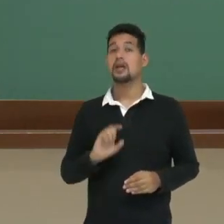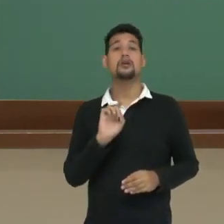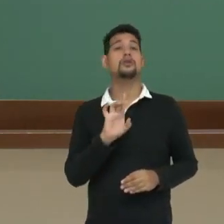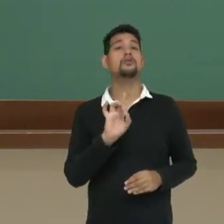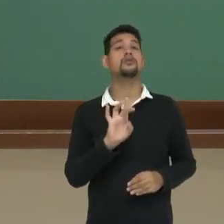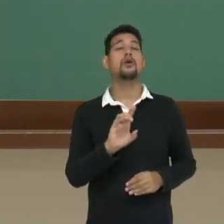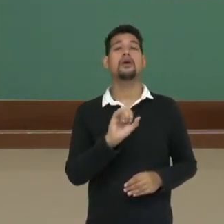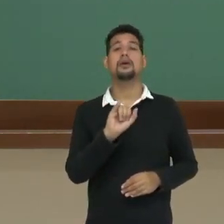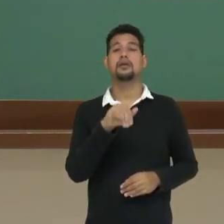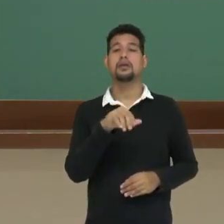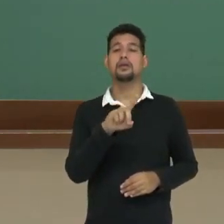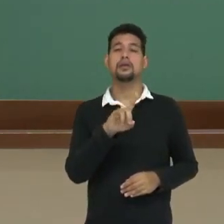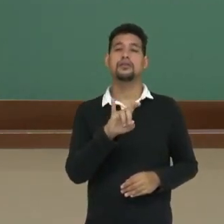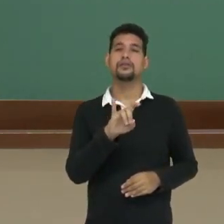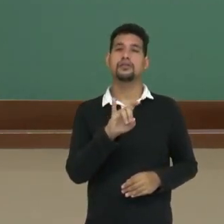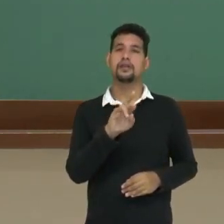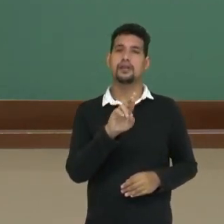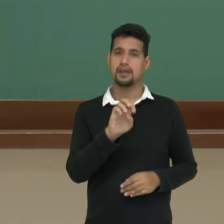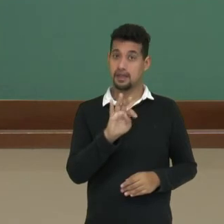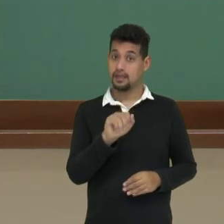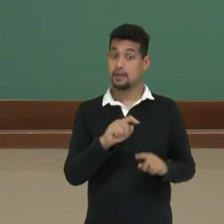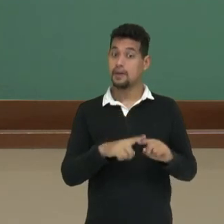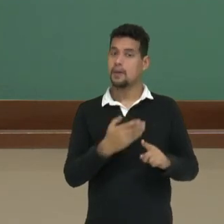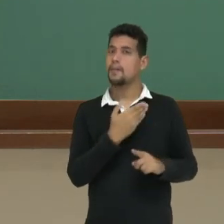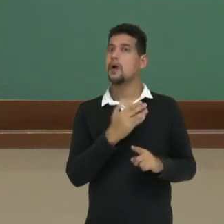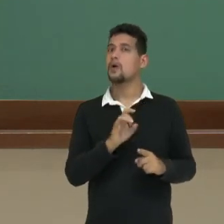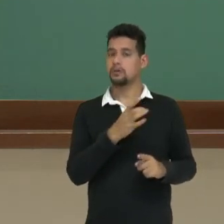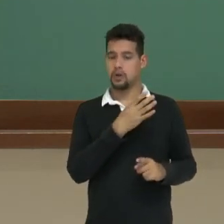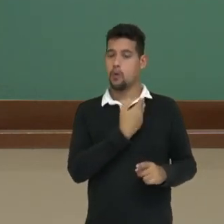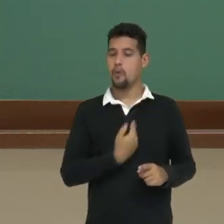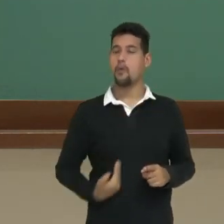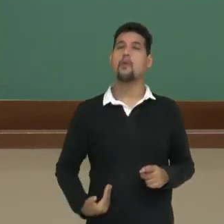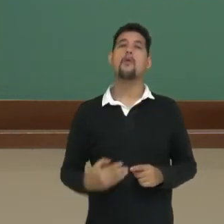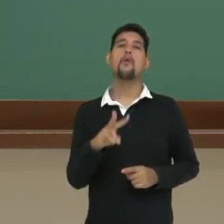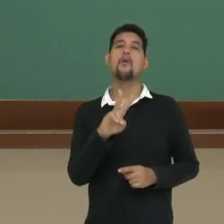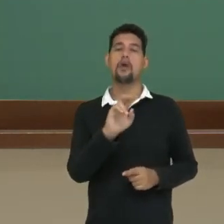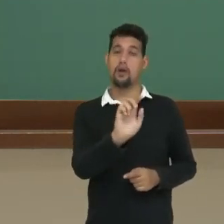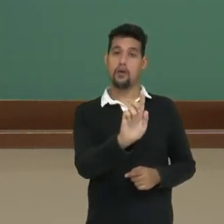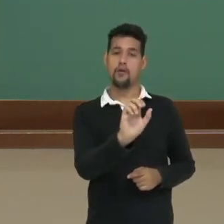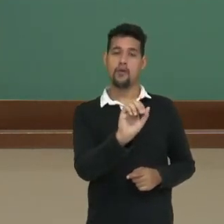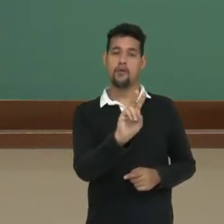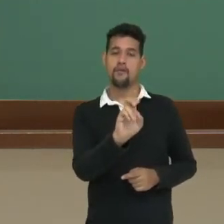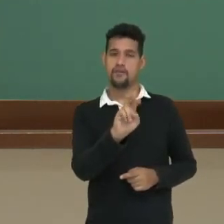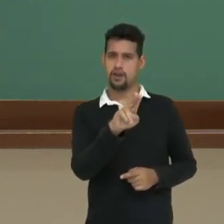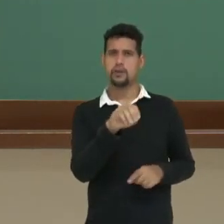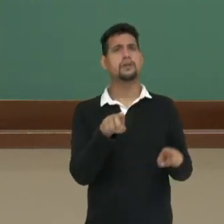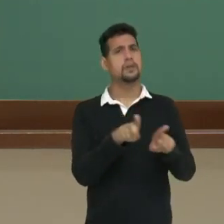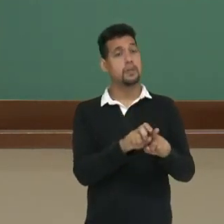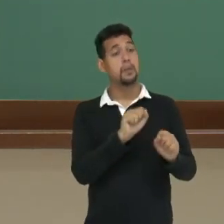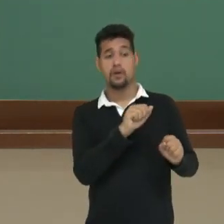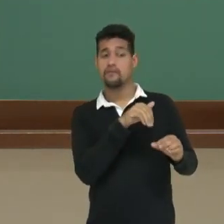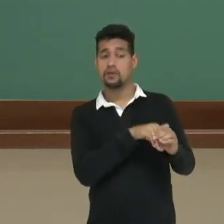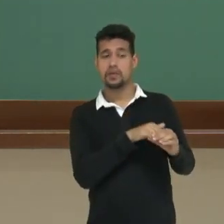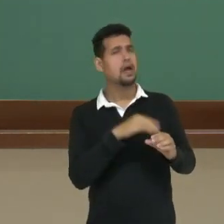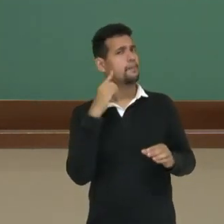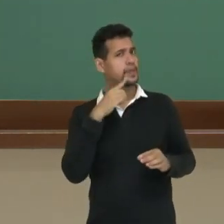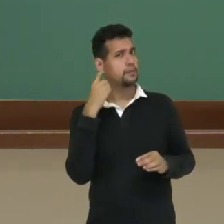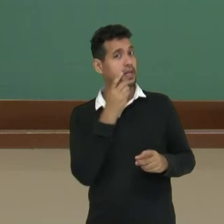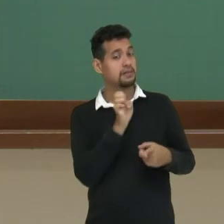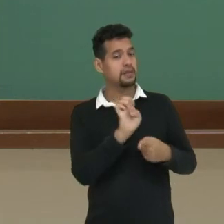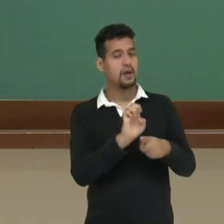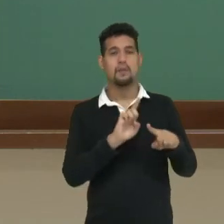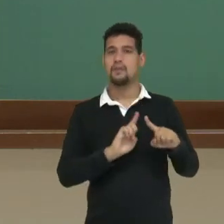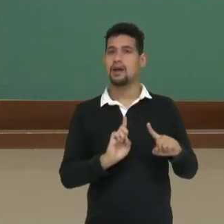para presidente, e agora a votação para governador também seria indireta. Você ainda poderia votar para deputado estadual, mas